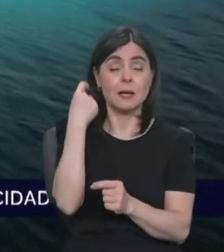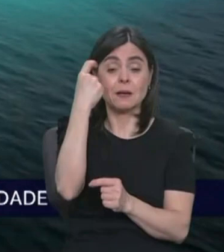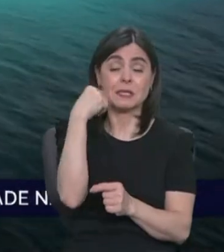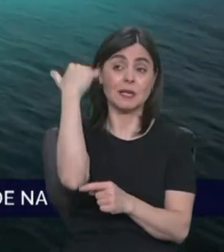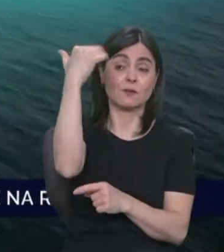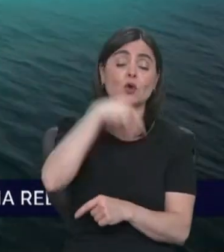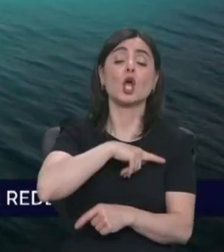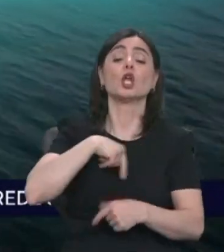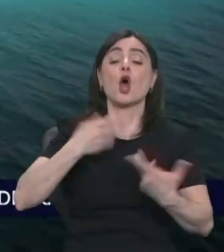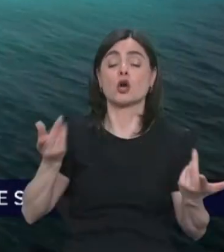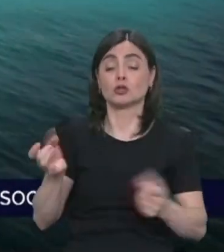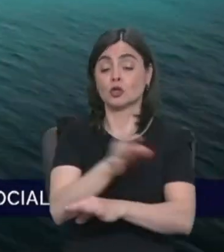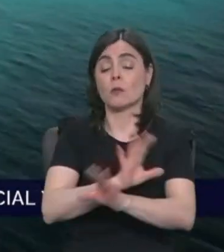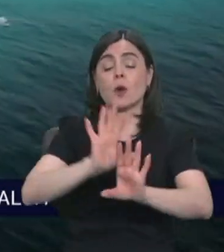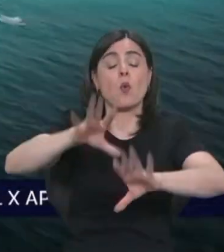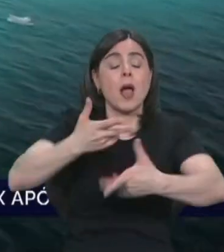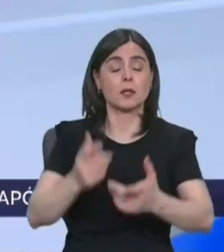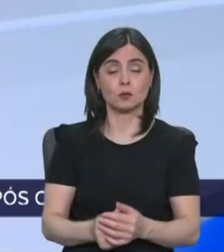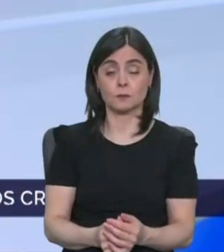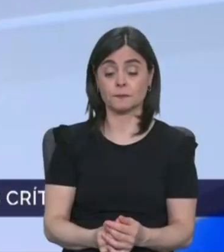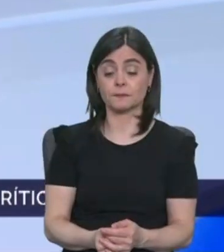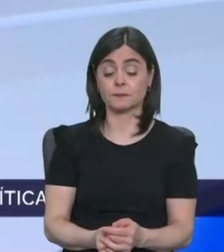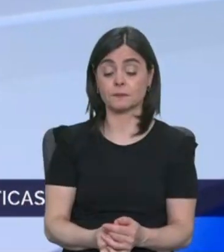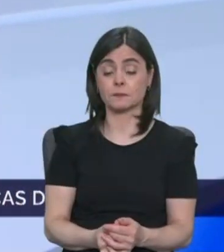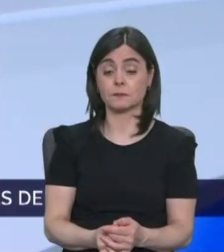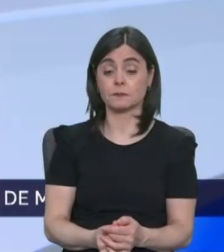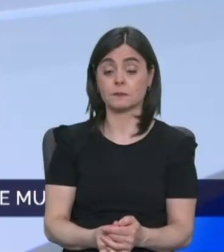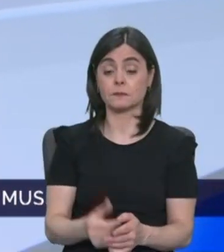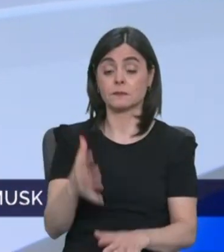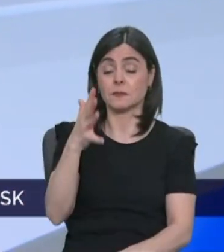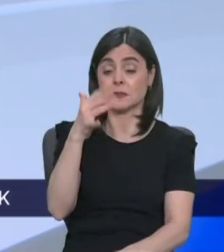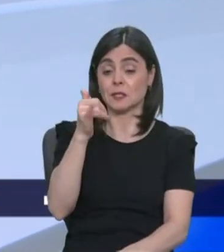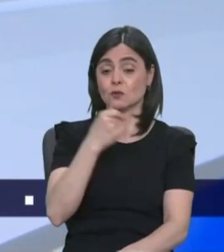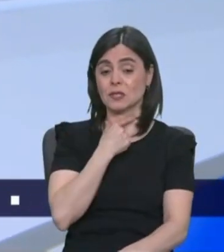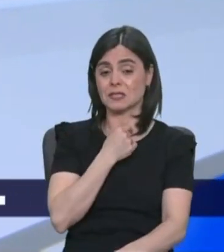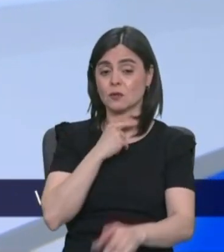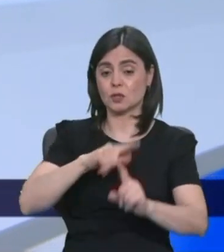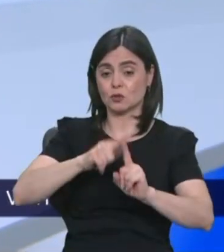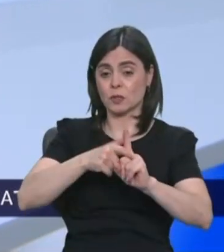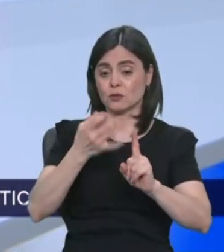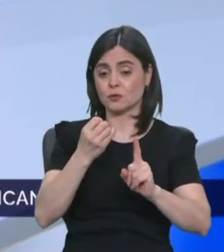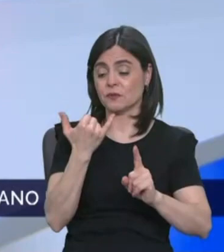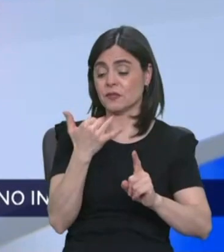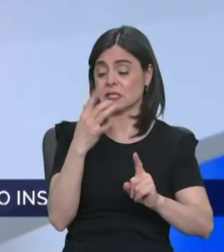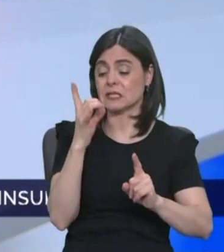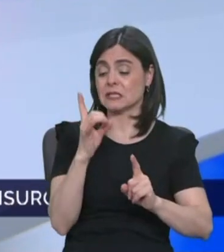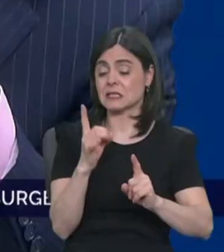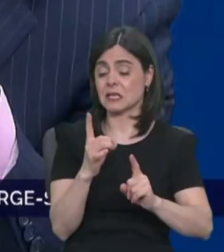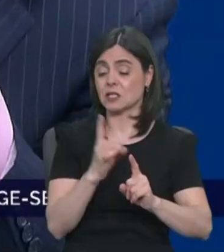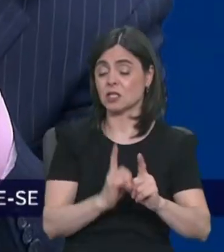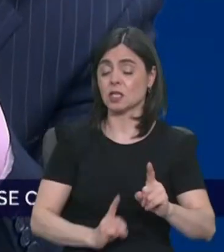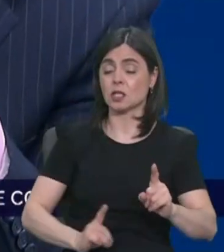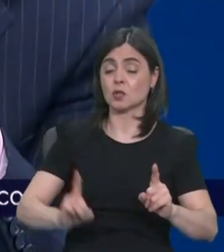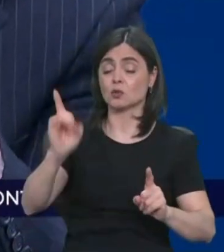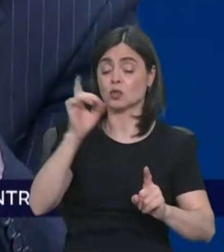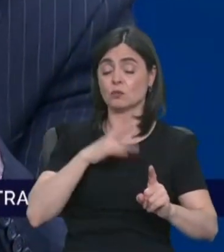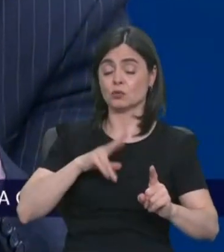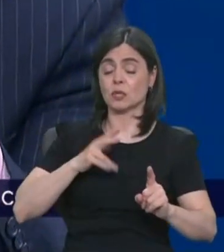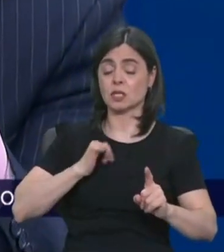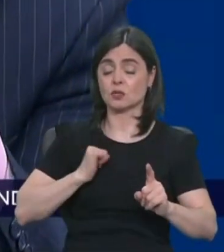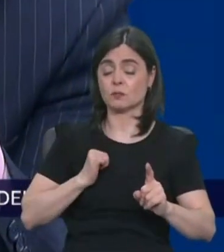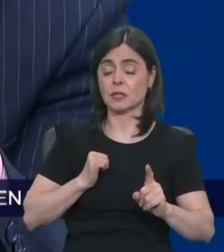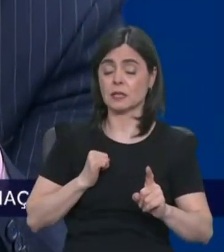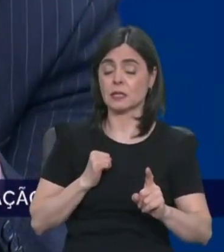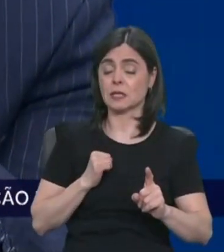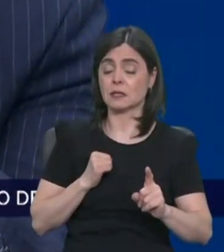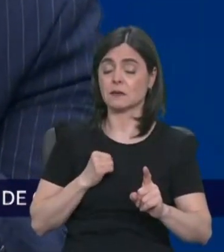E nós, Europa, quando? Vamos apontar o dia 12 de agosto de 2026. No norte da Península Ibérica, sobretudo no norte de Espanha,